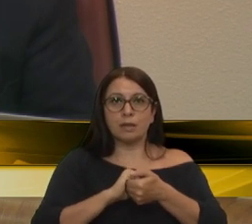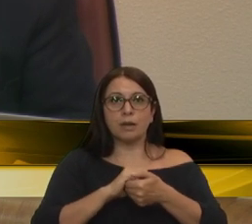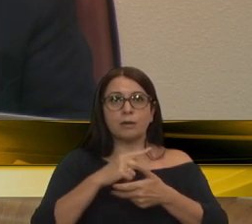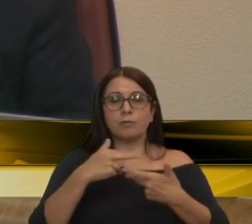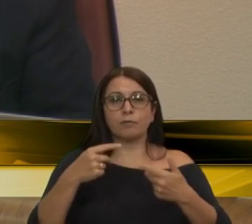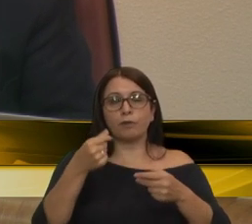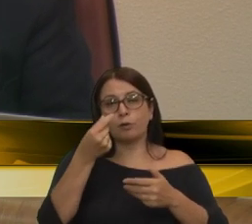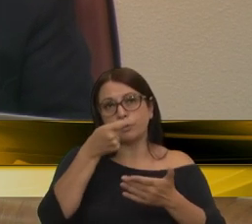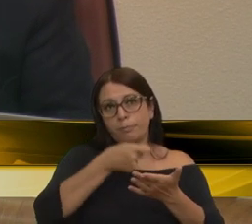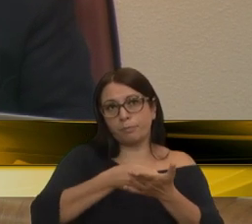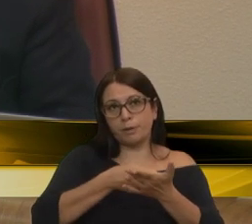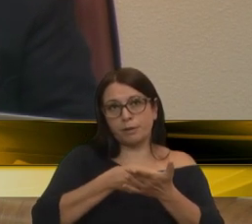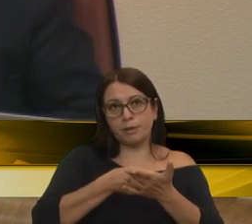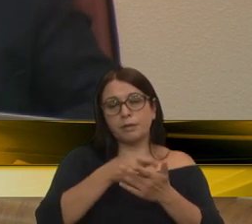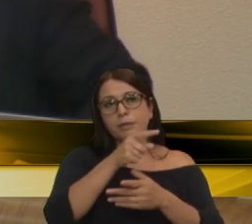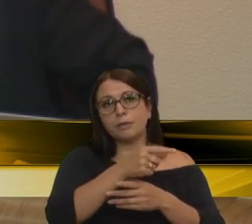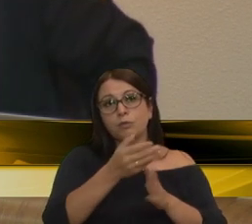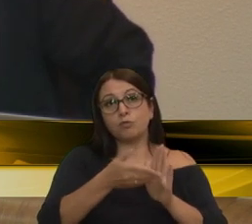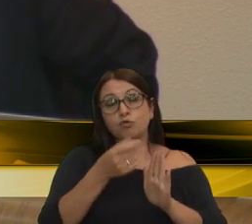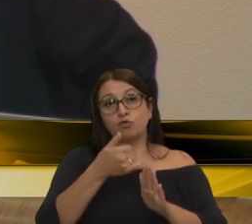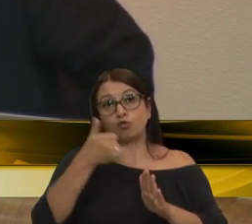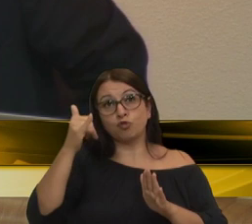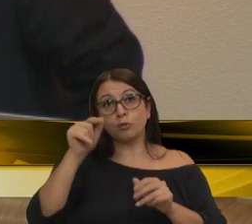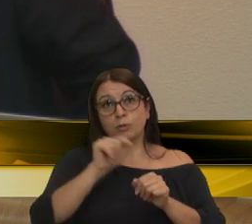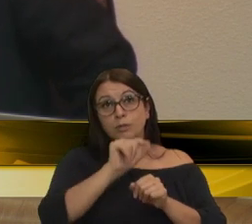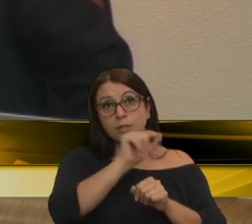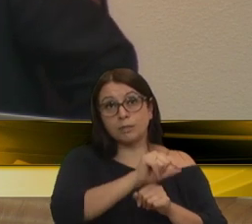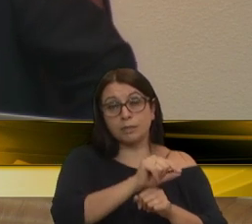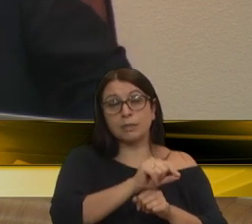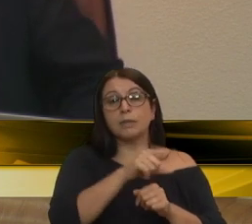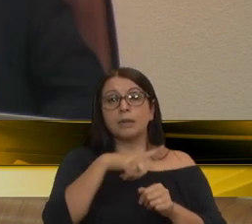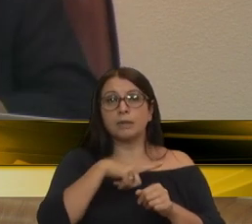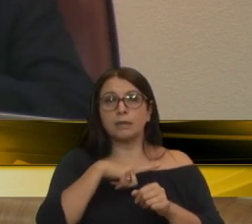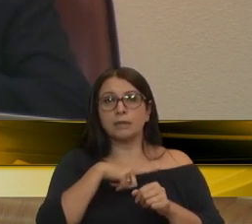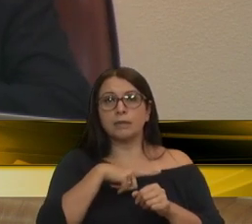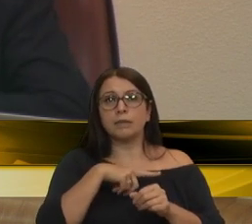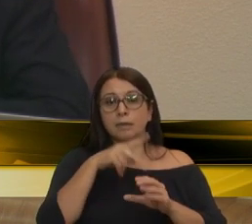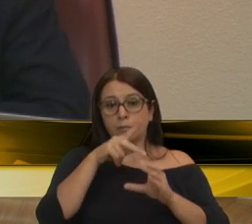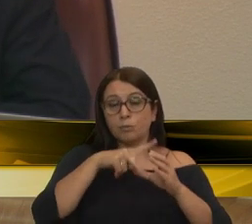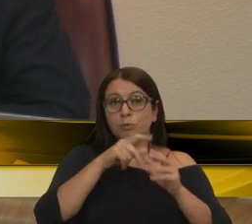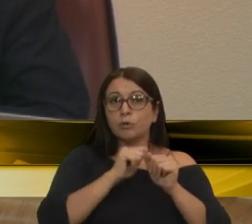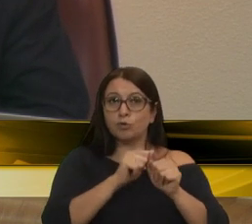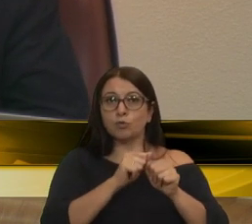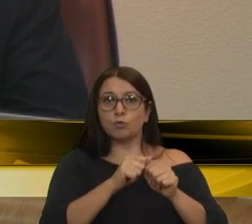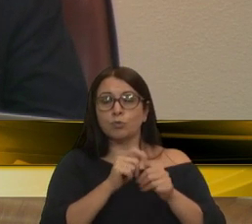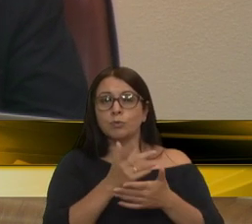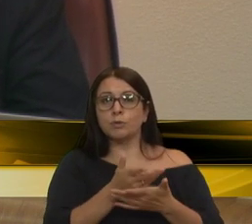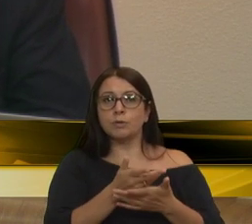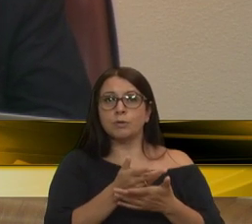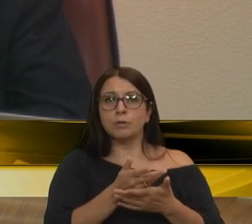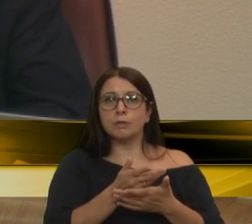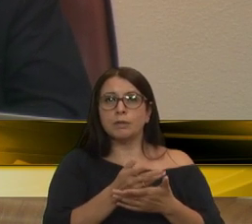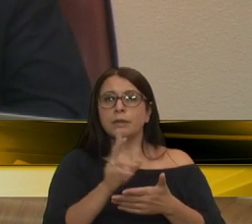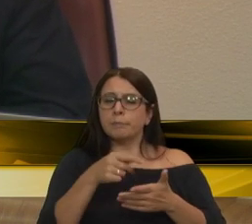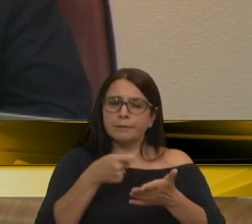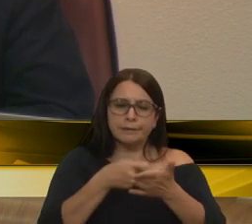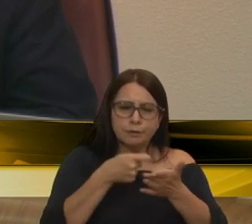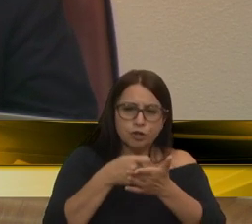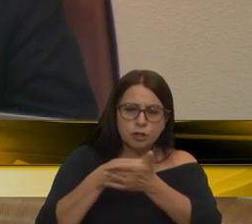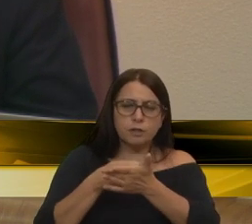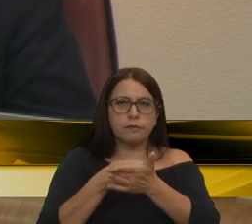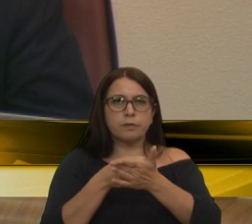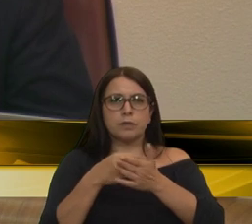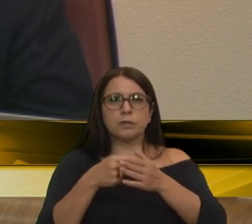indenização, sendo certos que o montante de juros compensatórios e moratórios é elevado por conta das sucessivas tentativas do